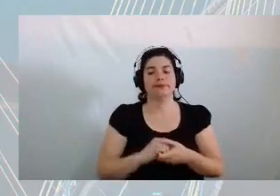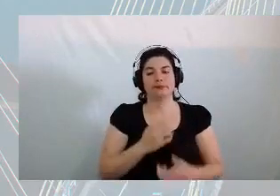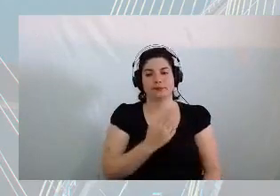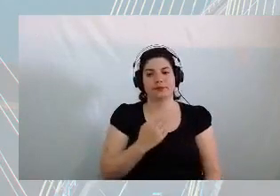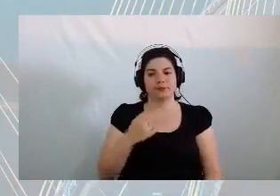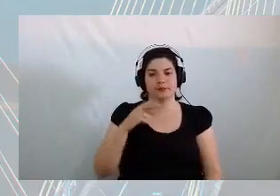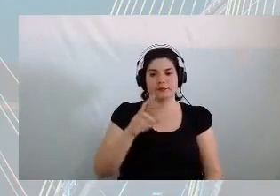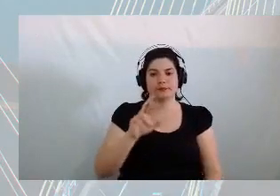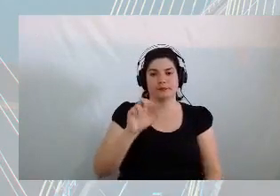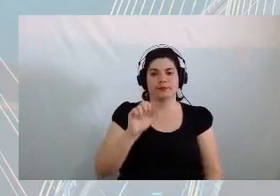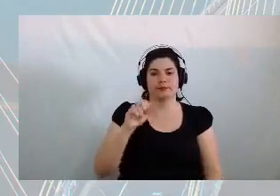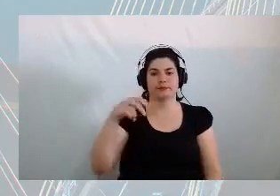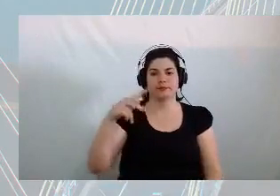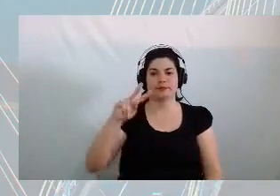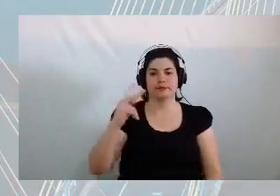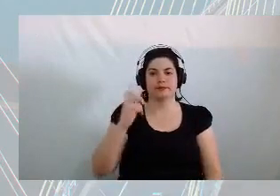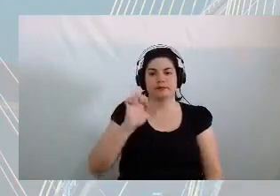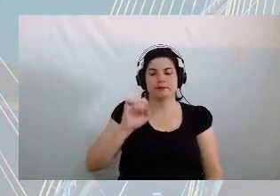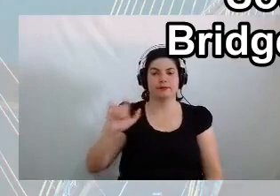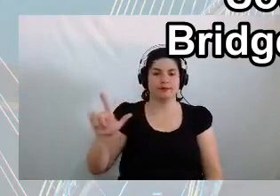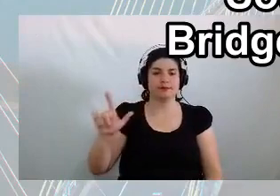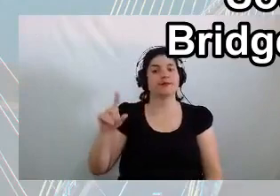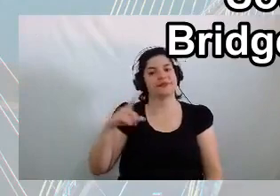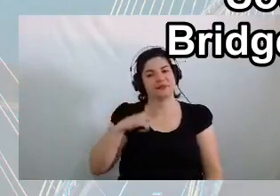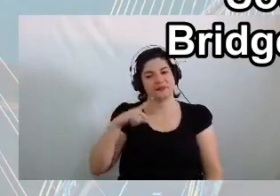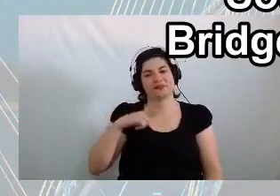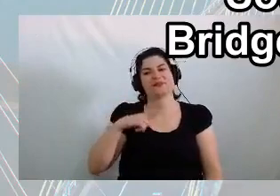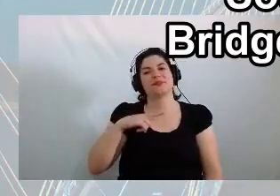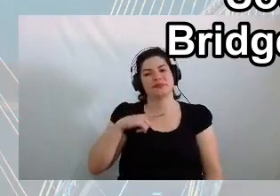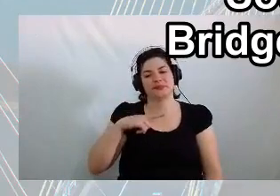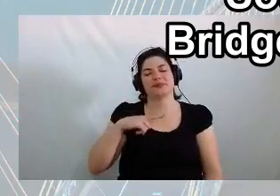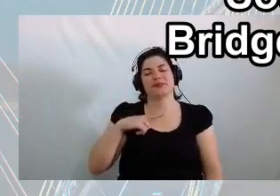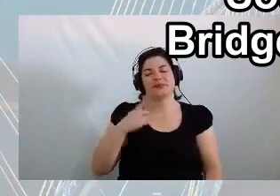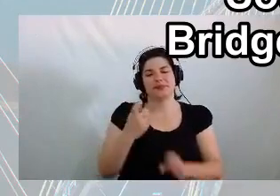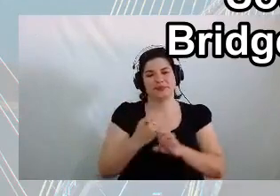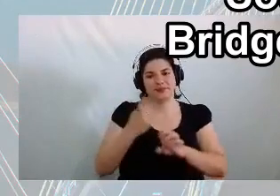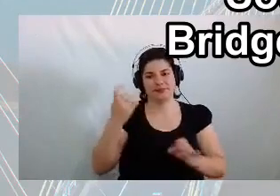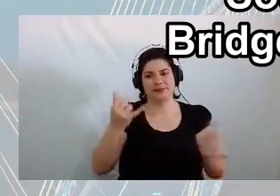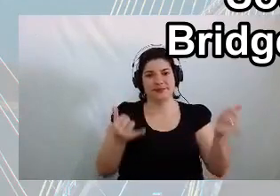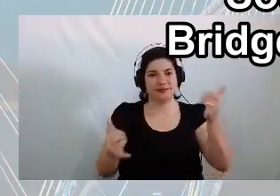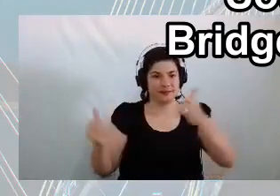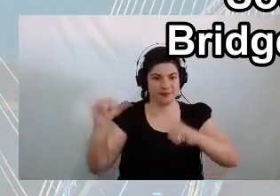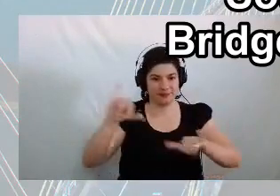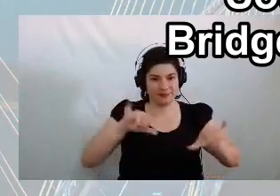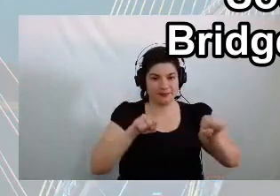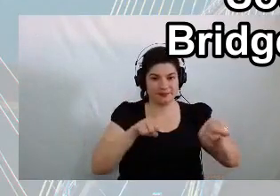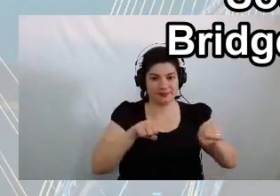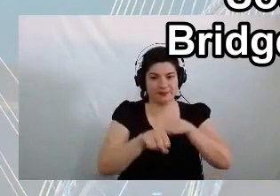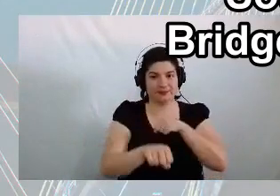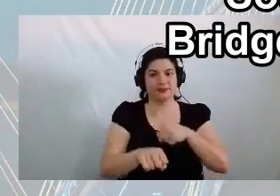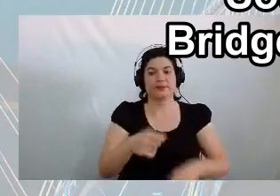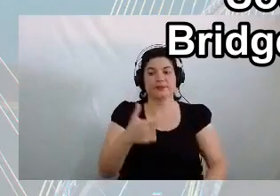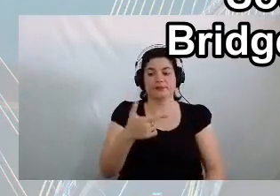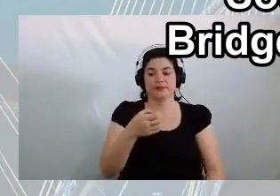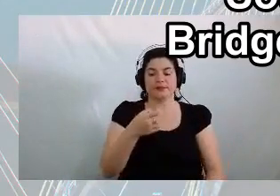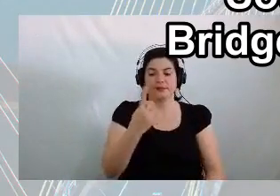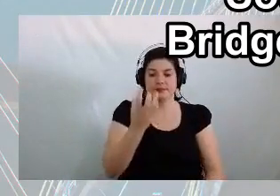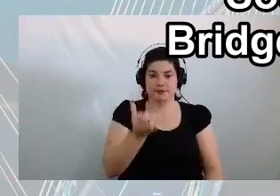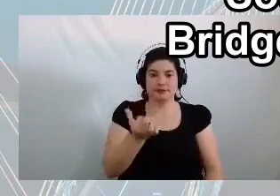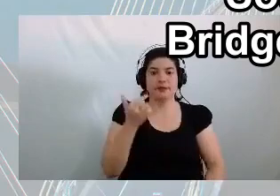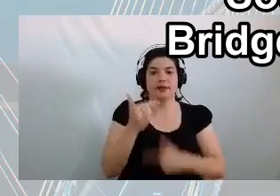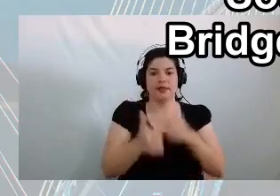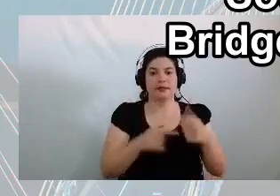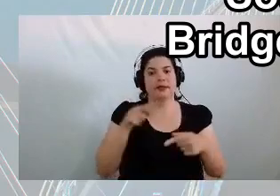TI não sou o único que tive uma formação diferente. Sou engenheiro químico de formação e desde 2016 trabalho na Bridge,